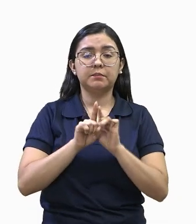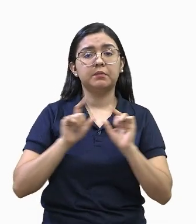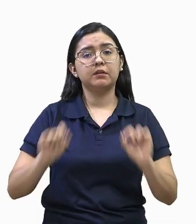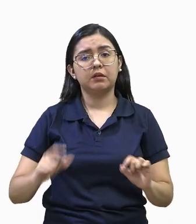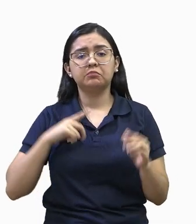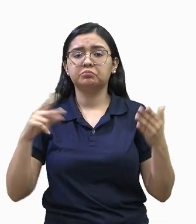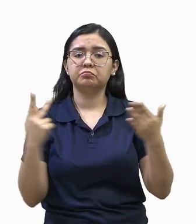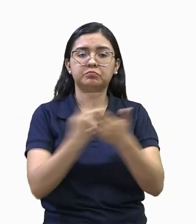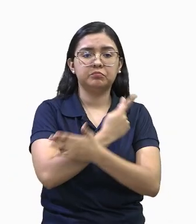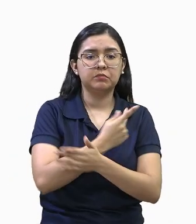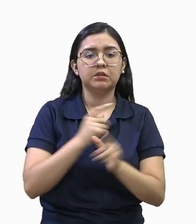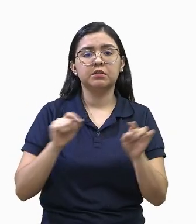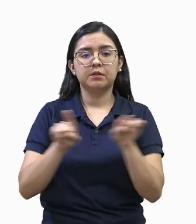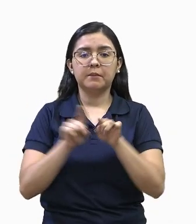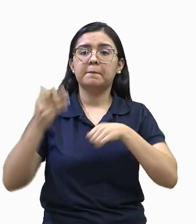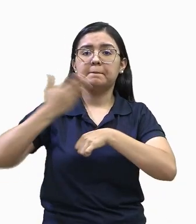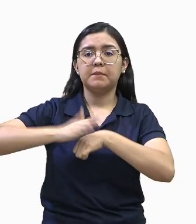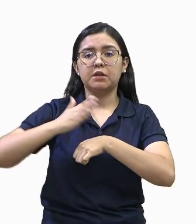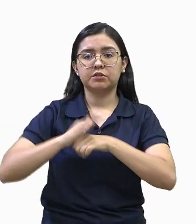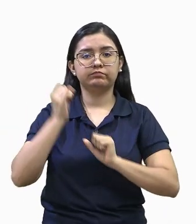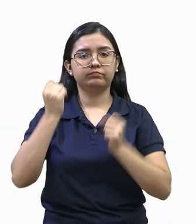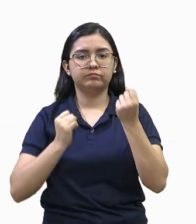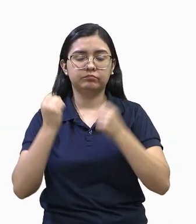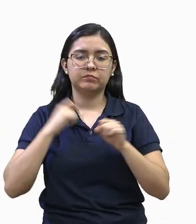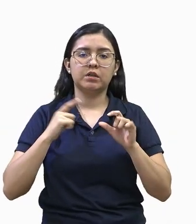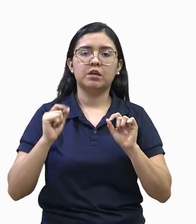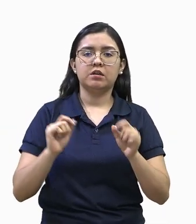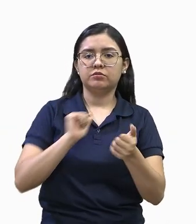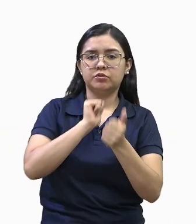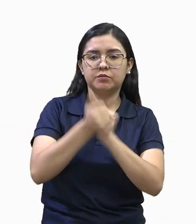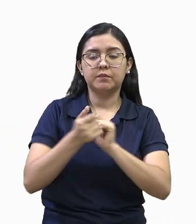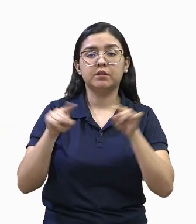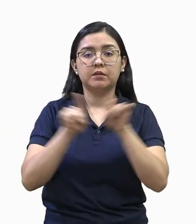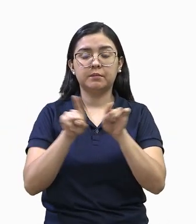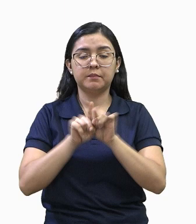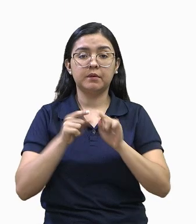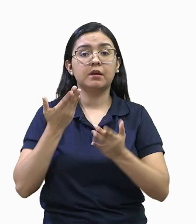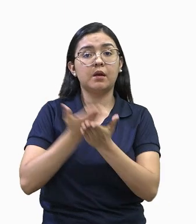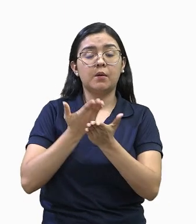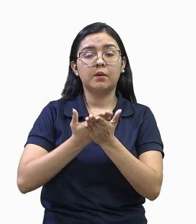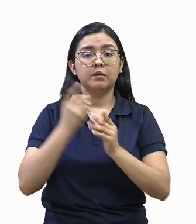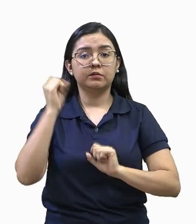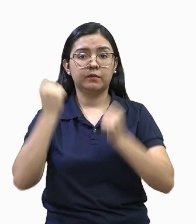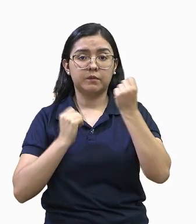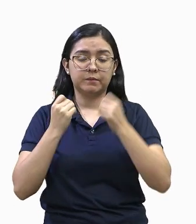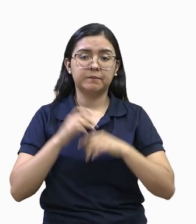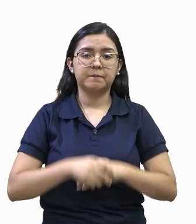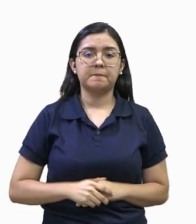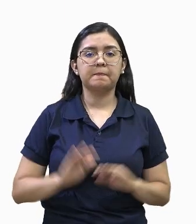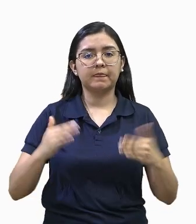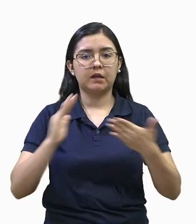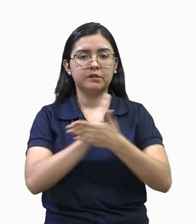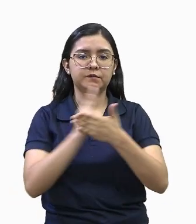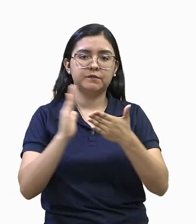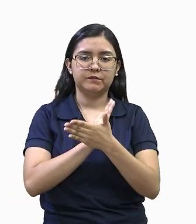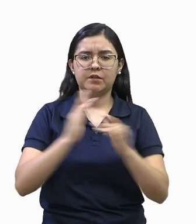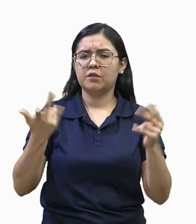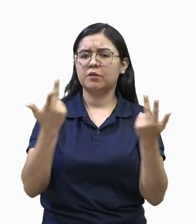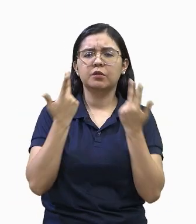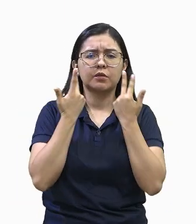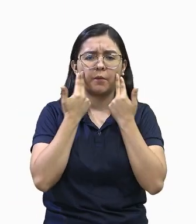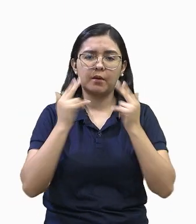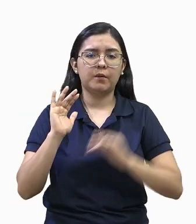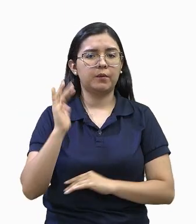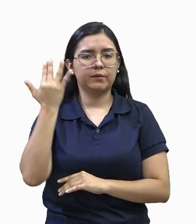situações de prática de atividade física, aula de educação física. Às vezes é normal